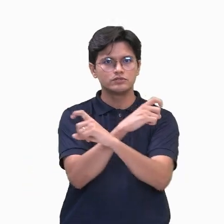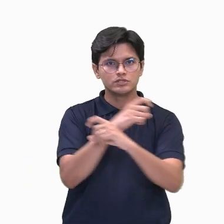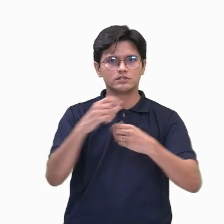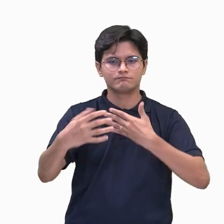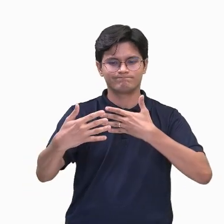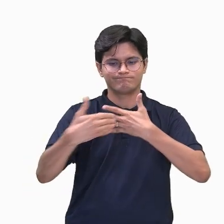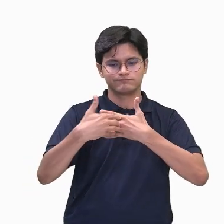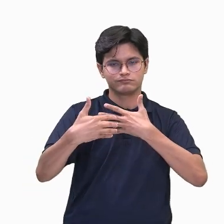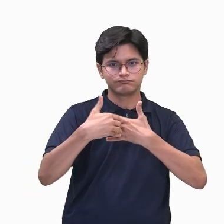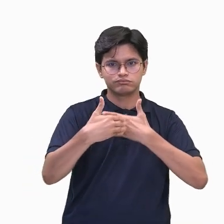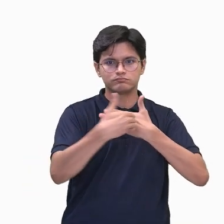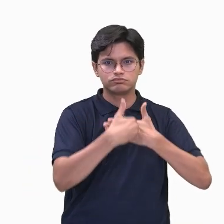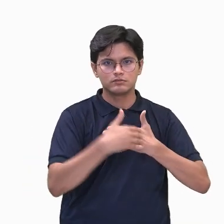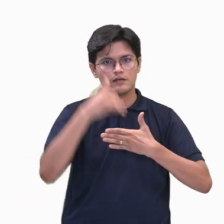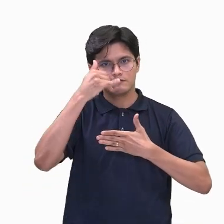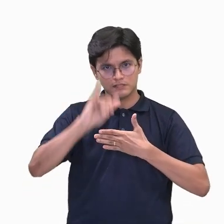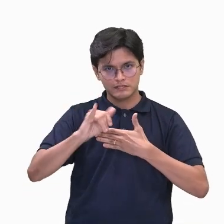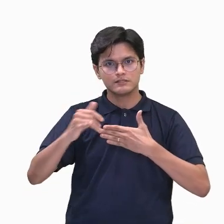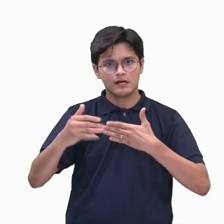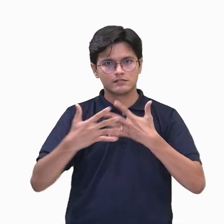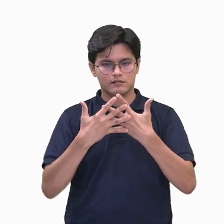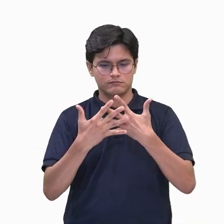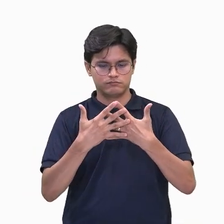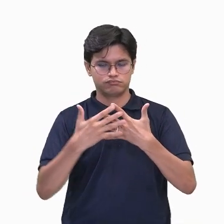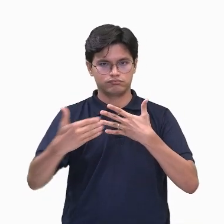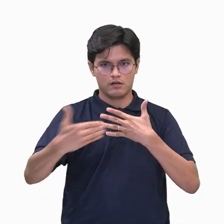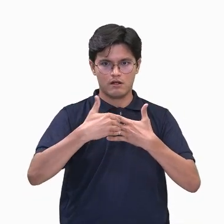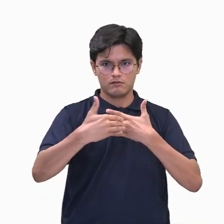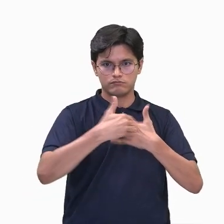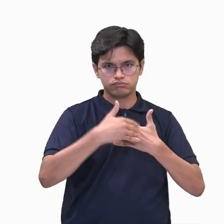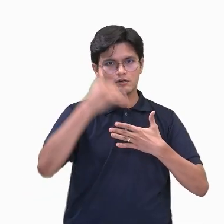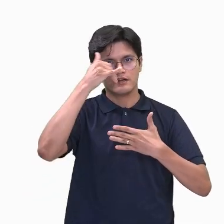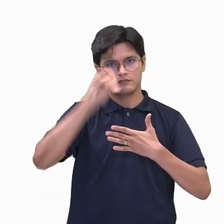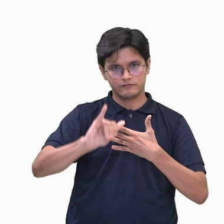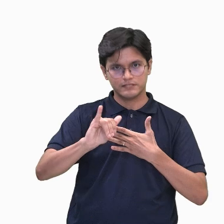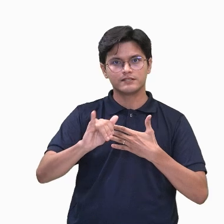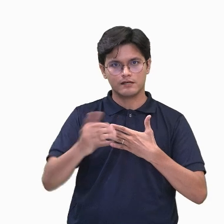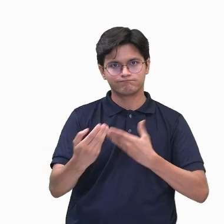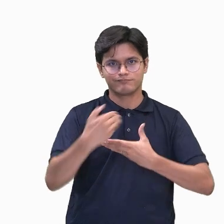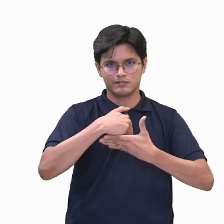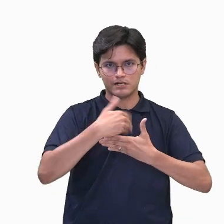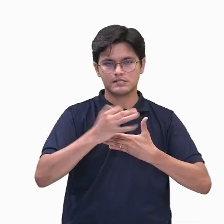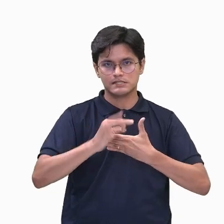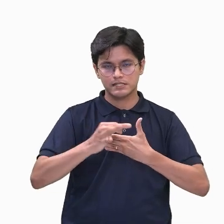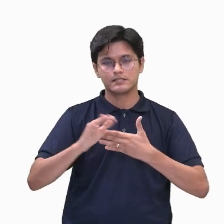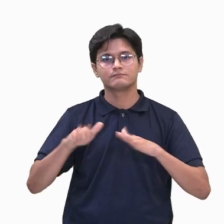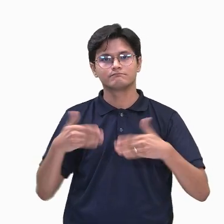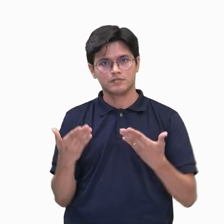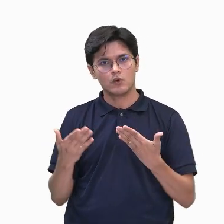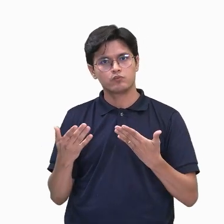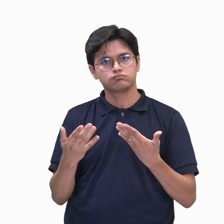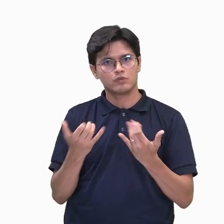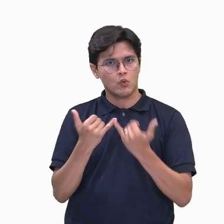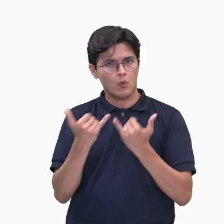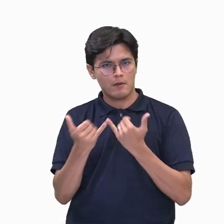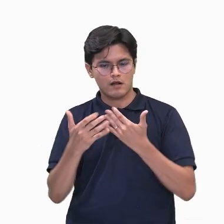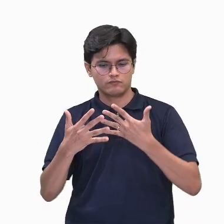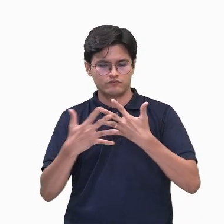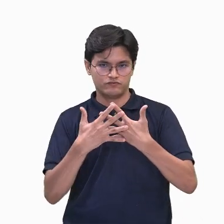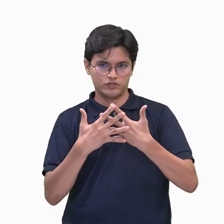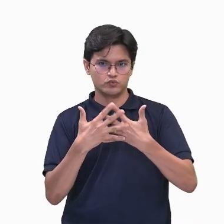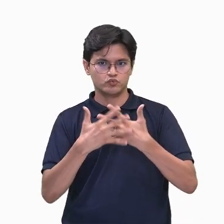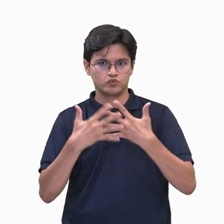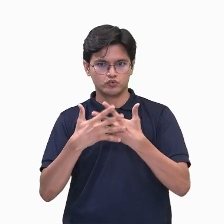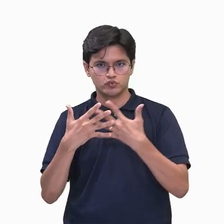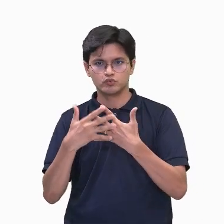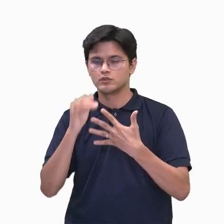Justamente para que a gente não tenha ali micro-organismos invasores tentando invadir ali o nosso nariz. Então eles vão funcionar como um filtro, certo? Por exemplo, os